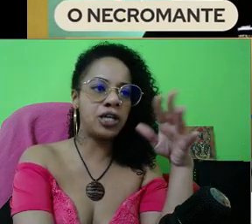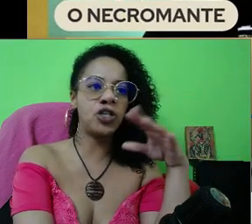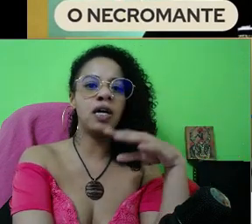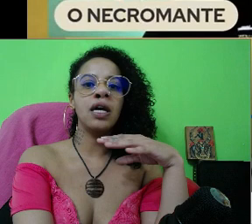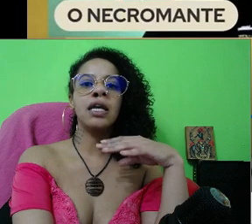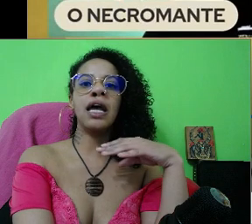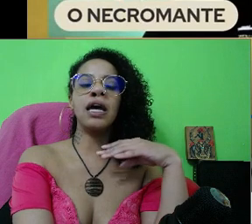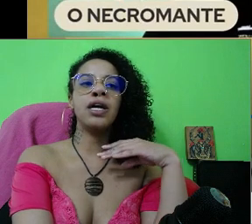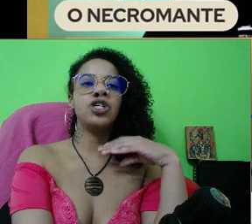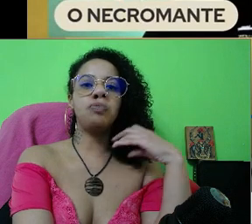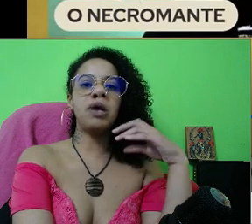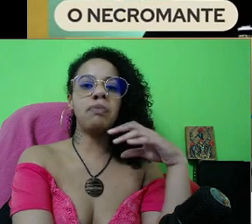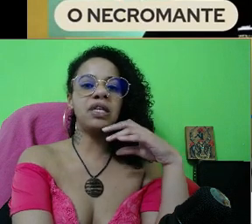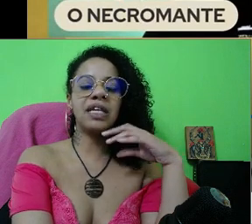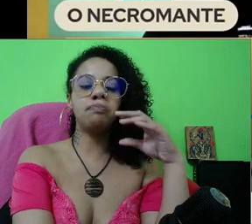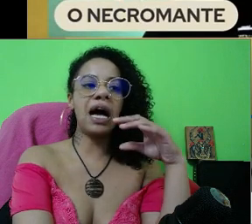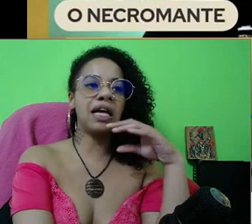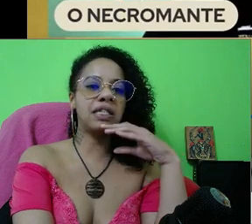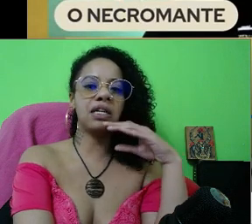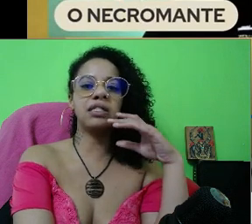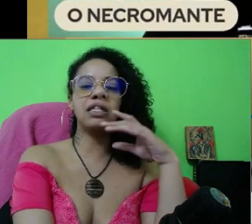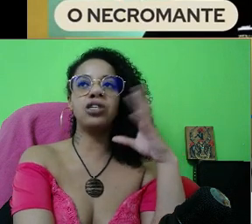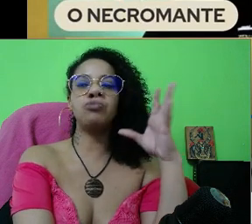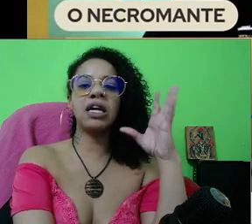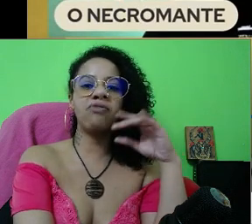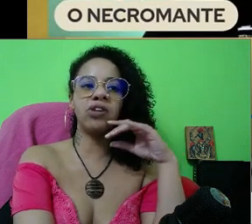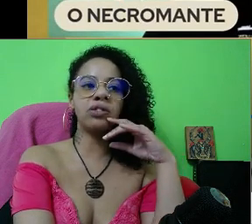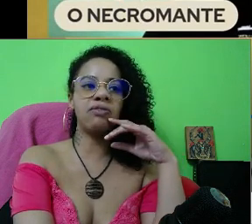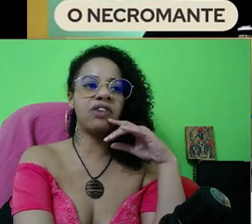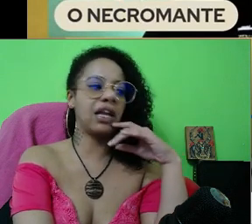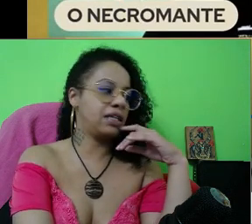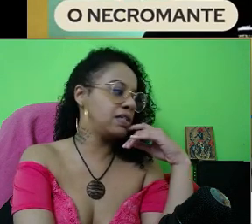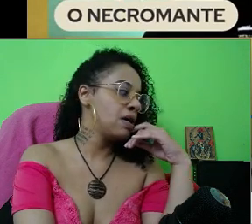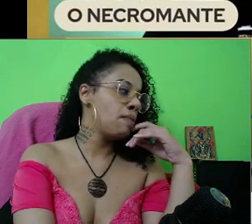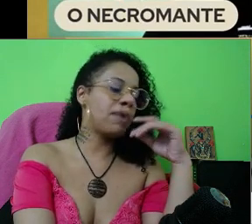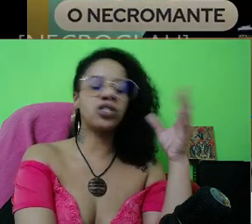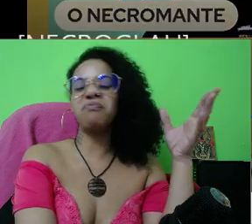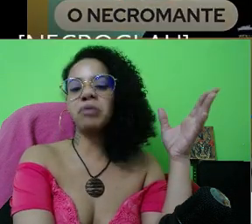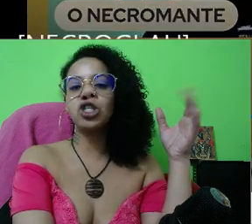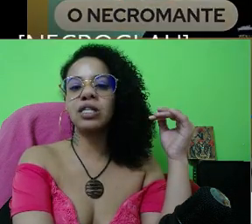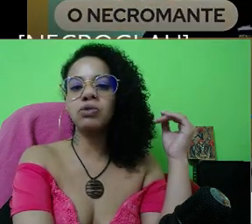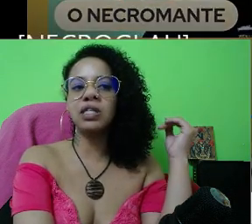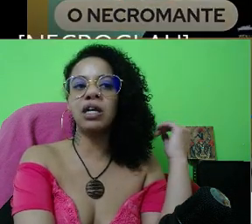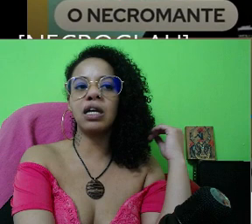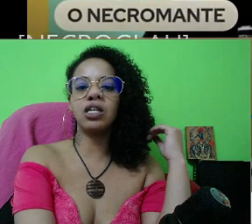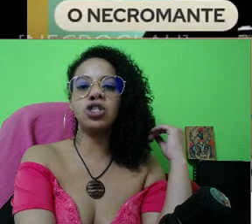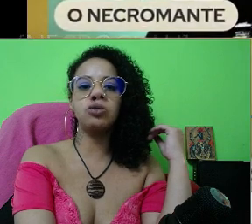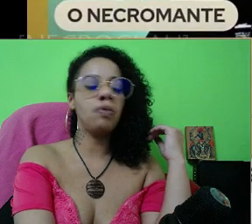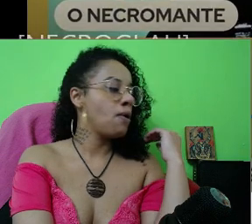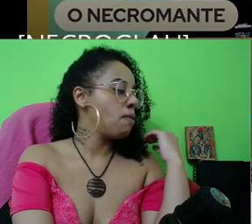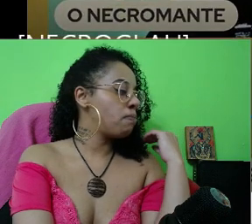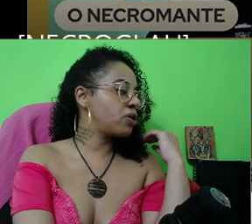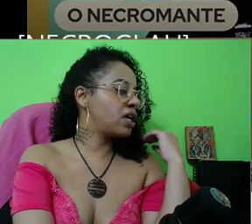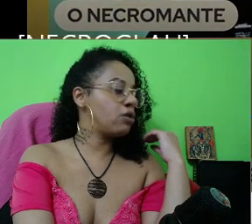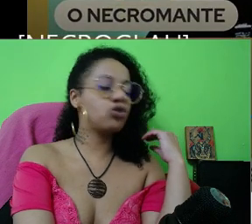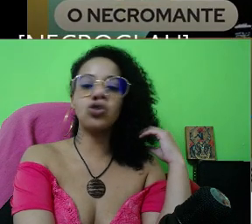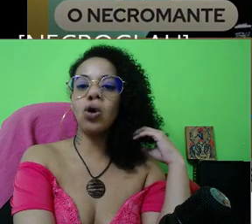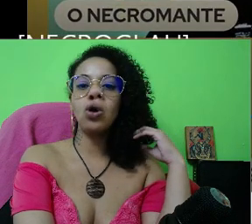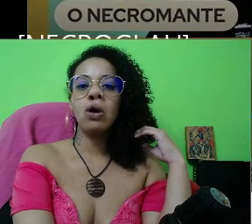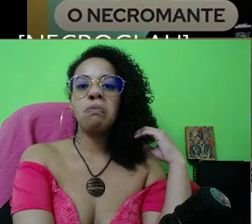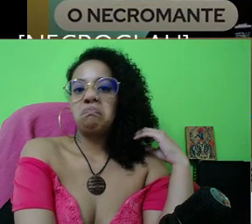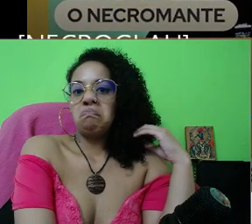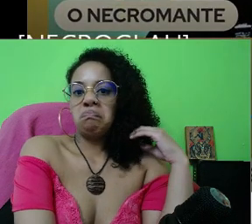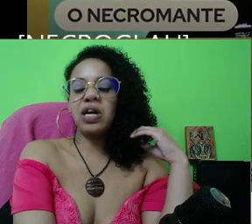de estratégia né de premissas básicas desde Maquiavel que são faladas mas obviamente que você não cita nada disso porque